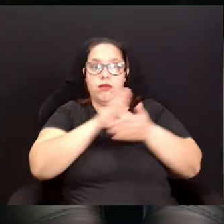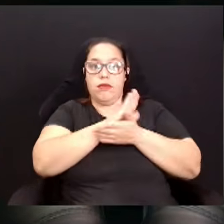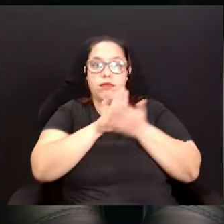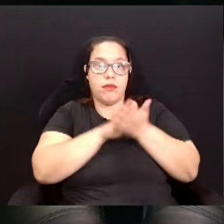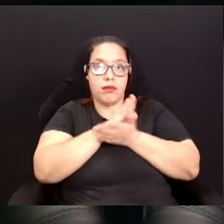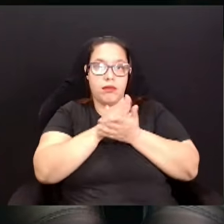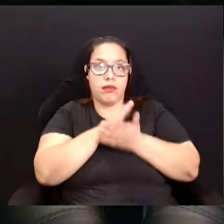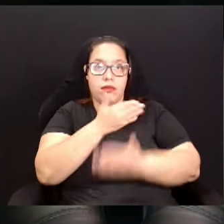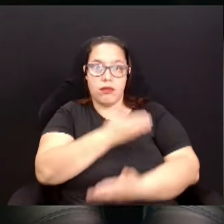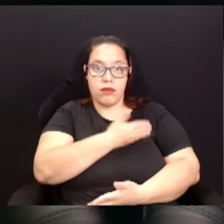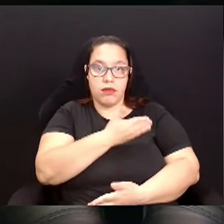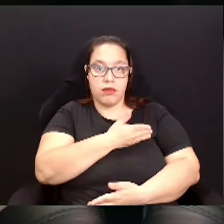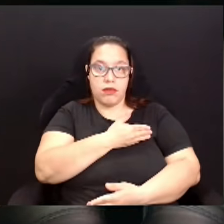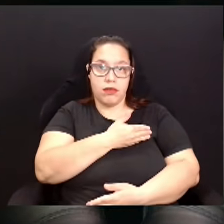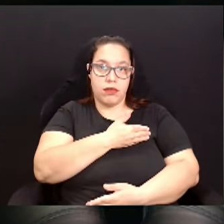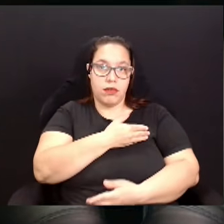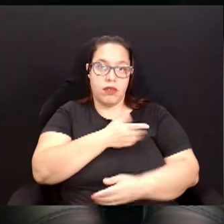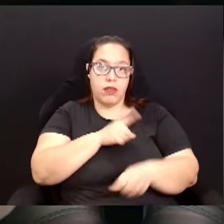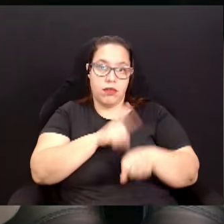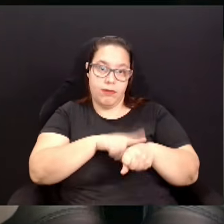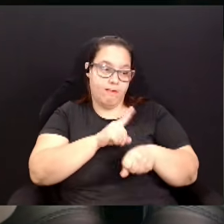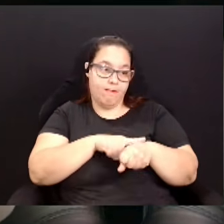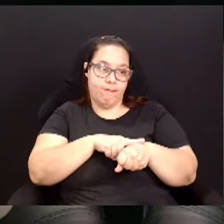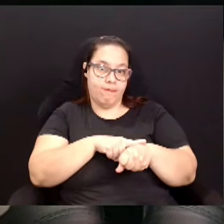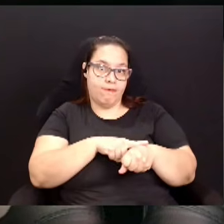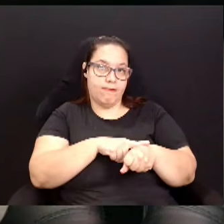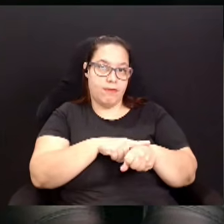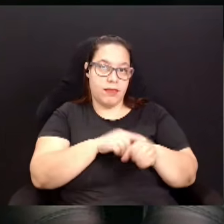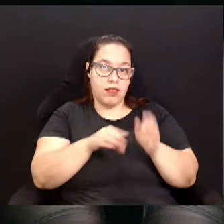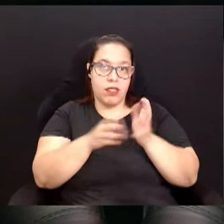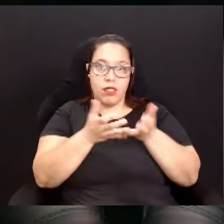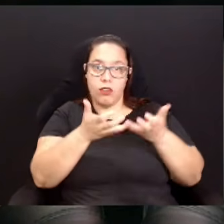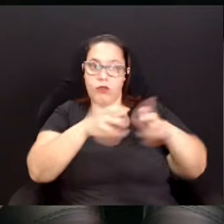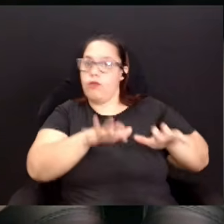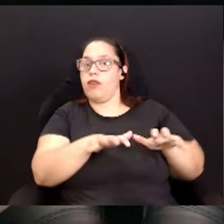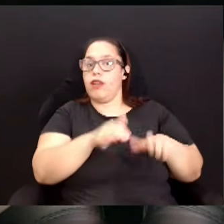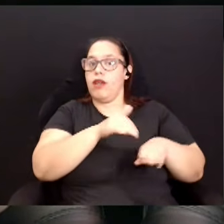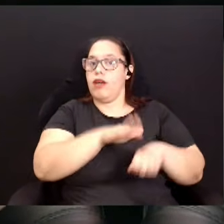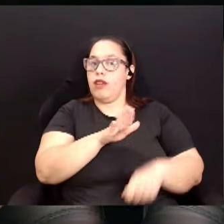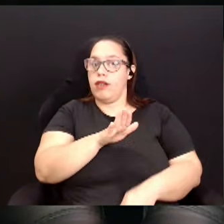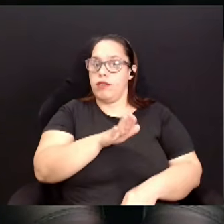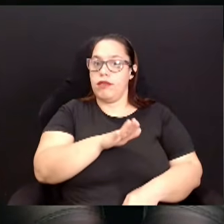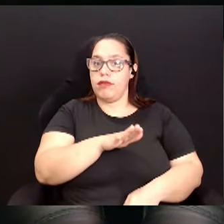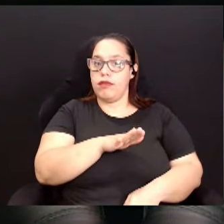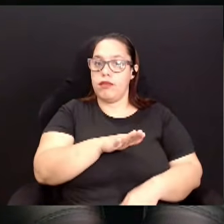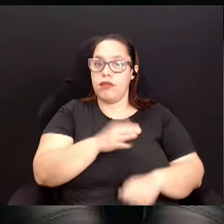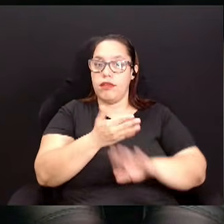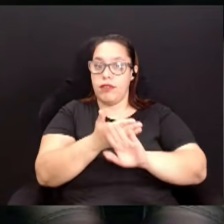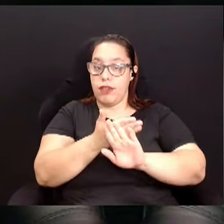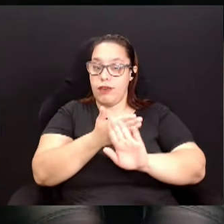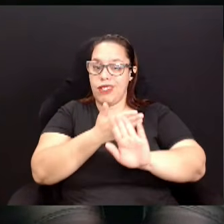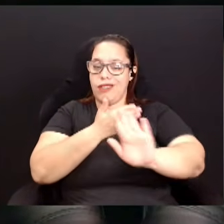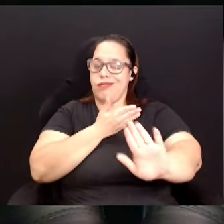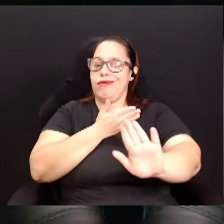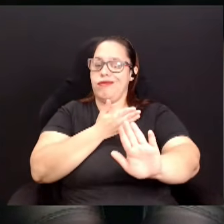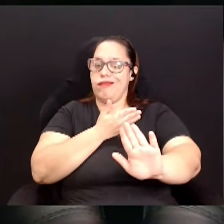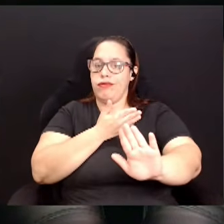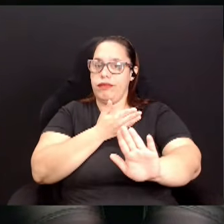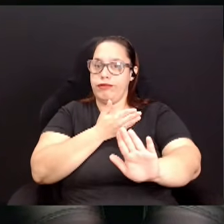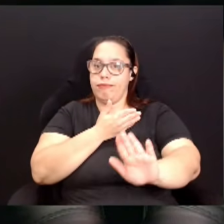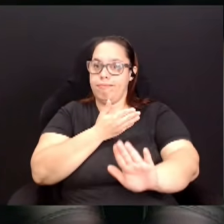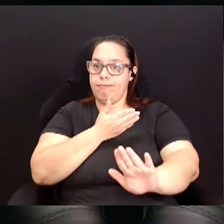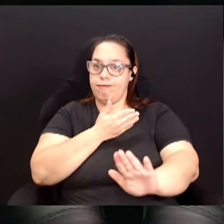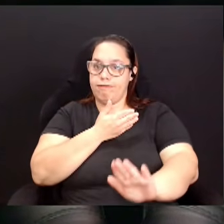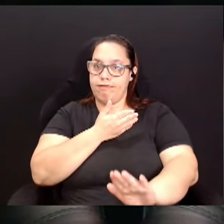uma hora que as amigas chegam, não quero mais, entende? Elas vão se afastar. Então, o que a gente faz? A gente faz uns treinos